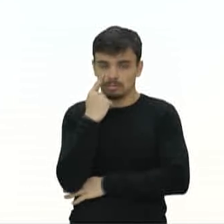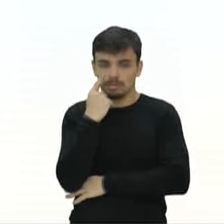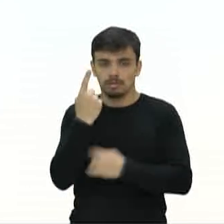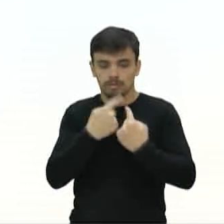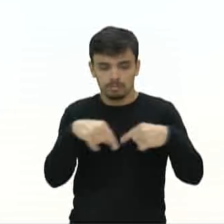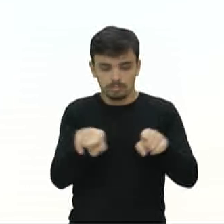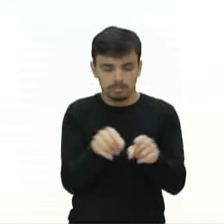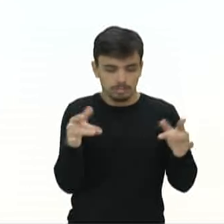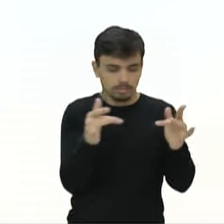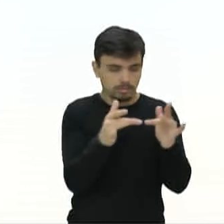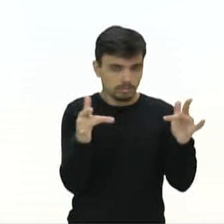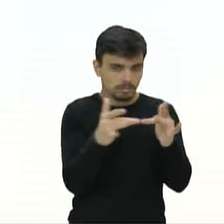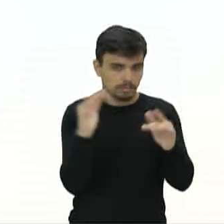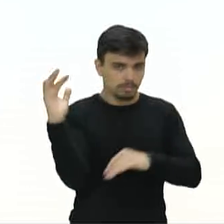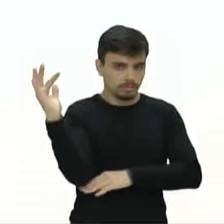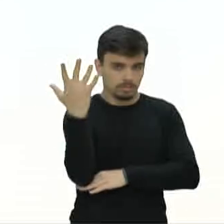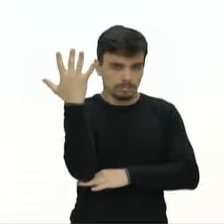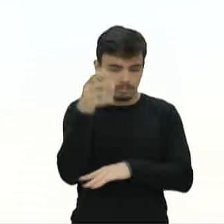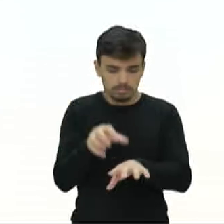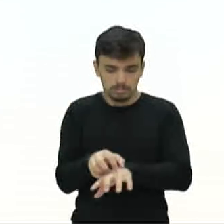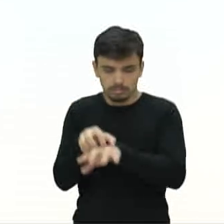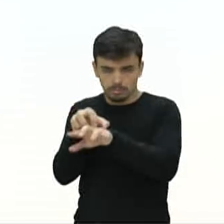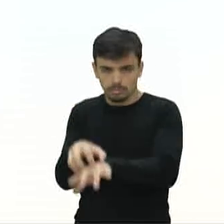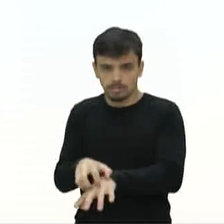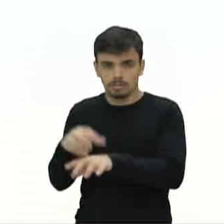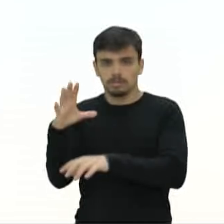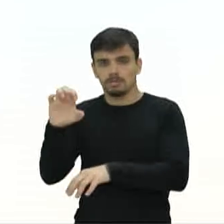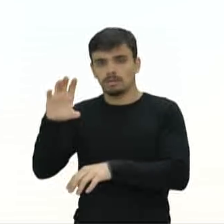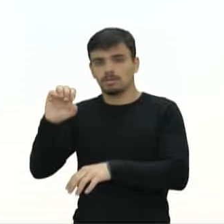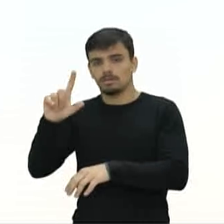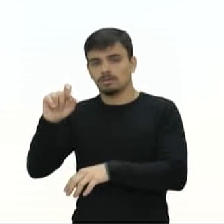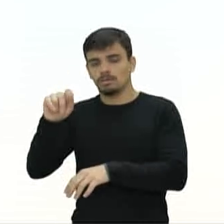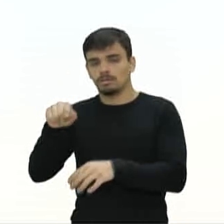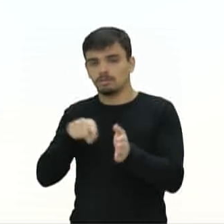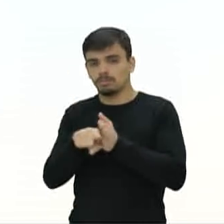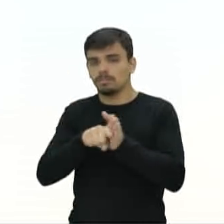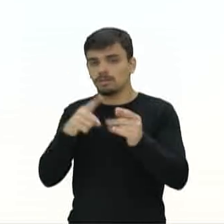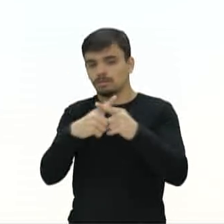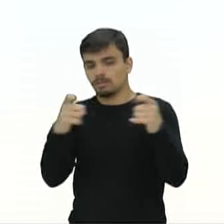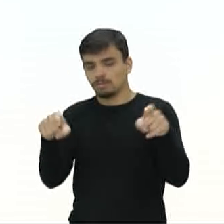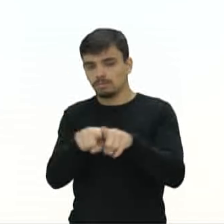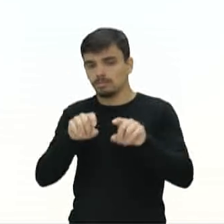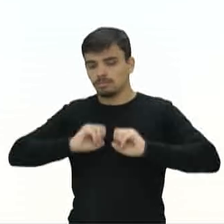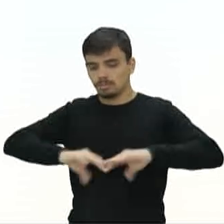contato com a natureza, turismo ecológico, pesquisa científica, educação e